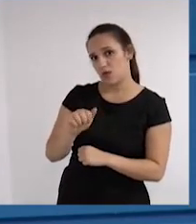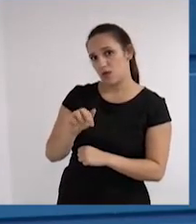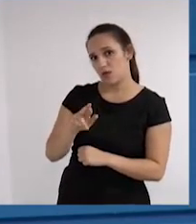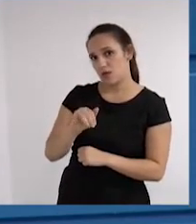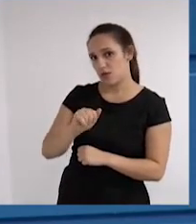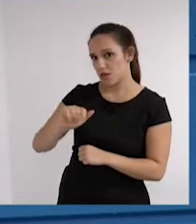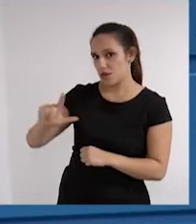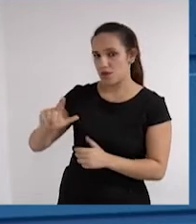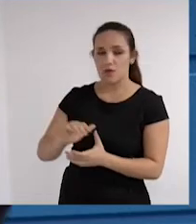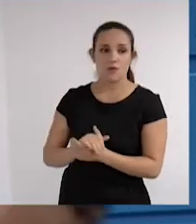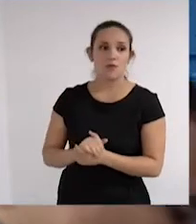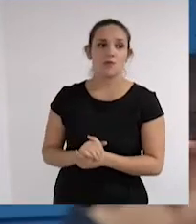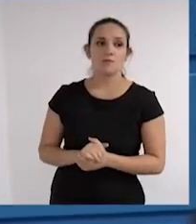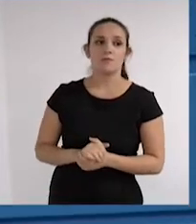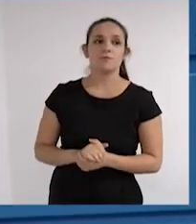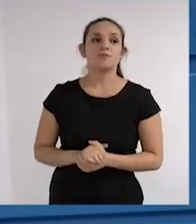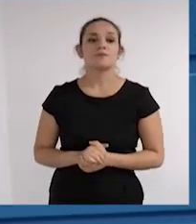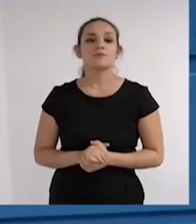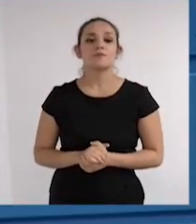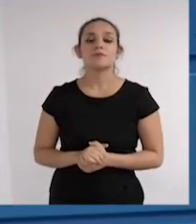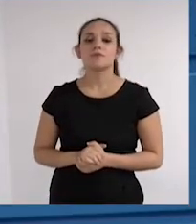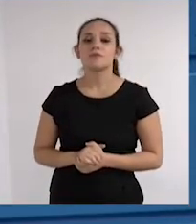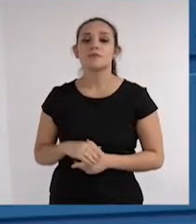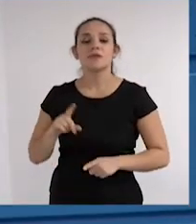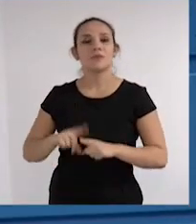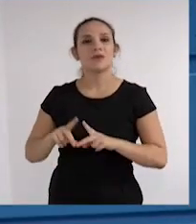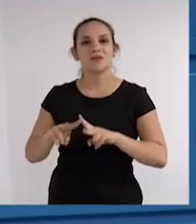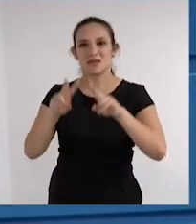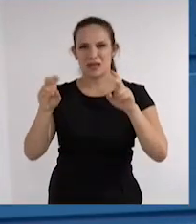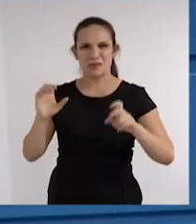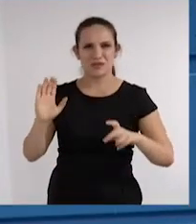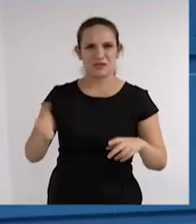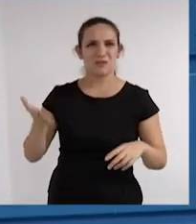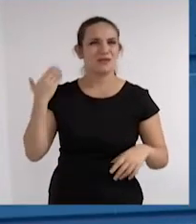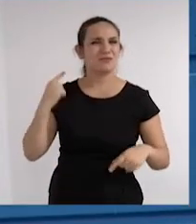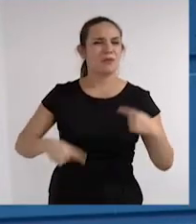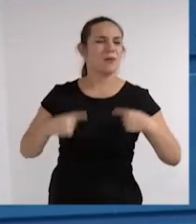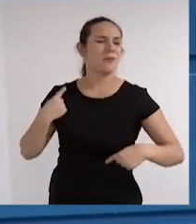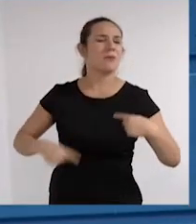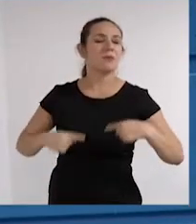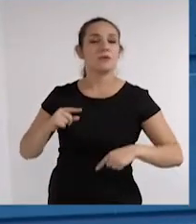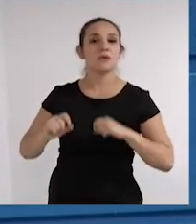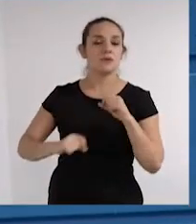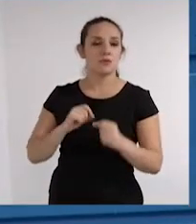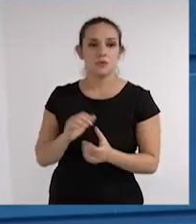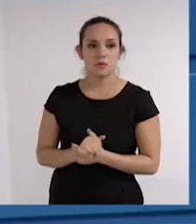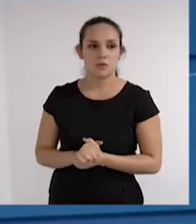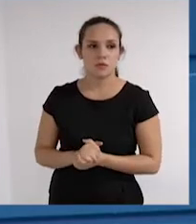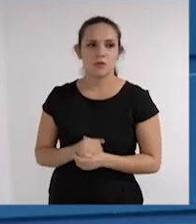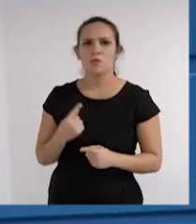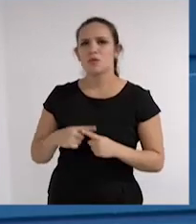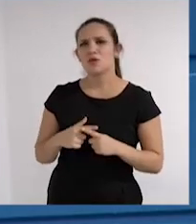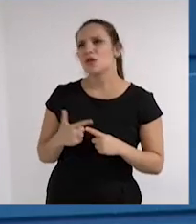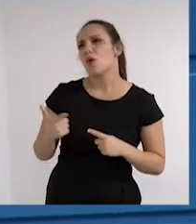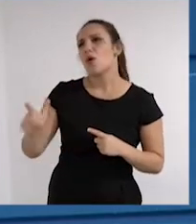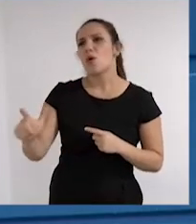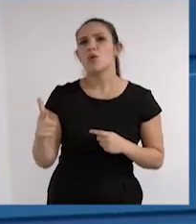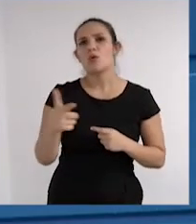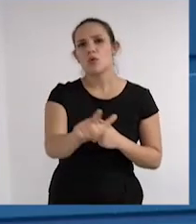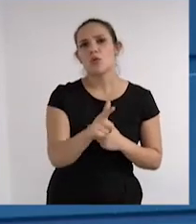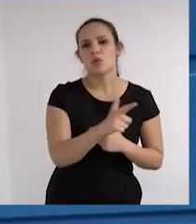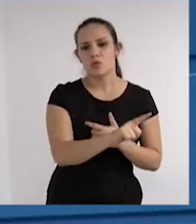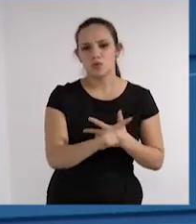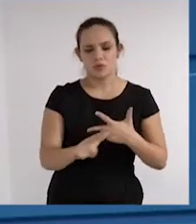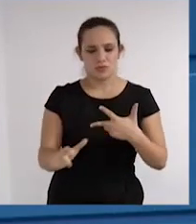com relação a uma questão que era muito debatida naquele momento. O fato de que os demais poderes